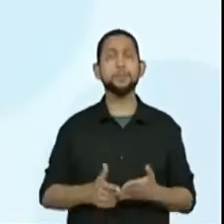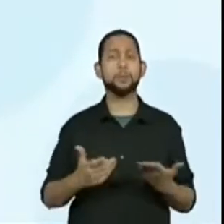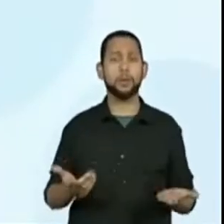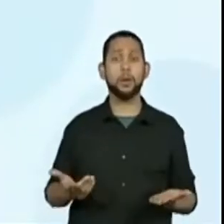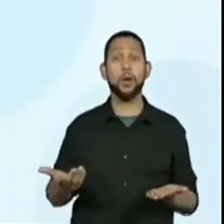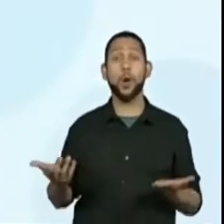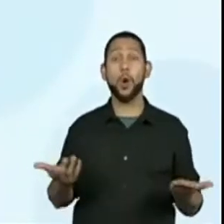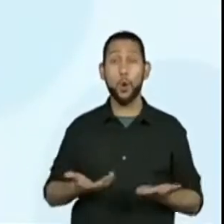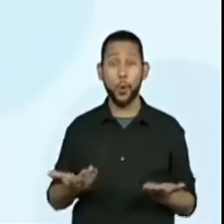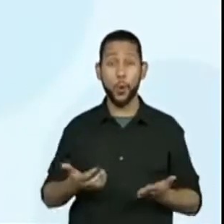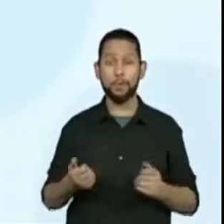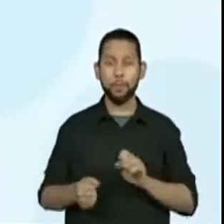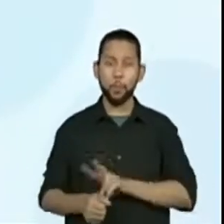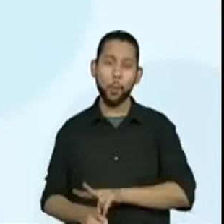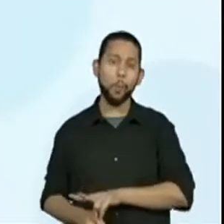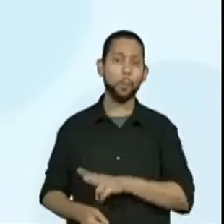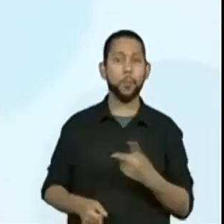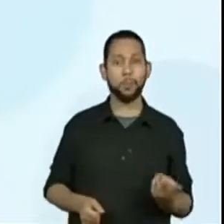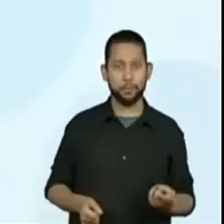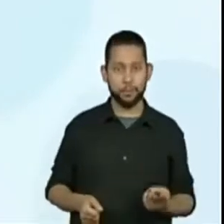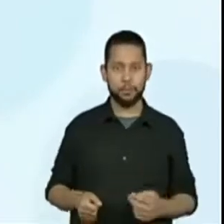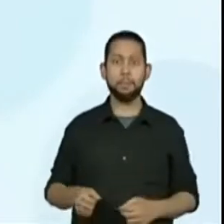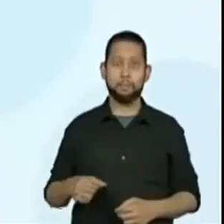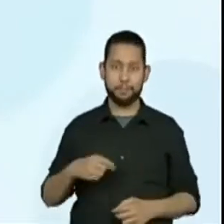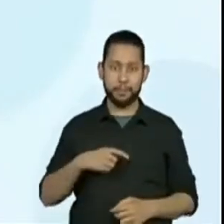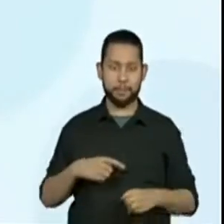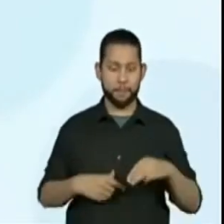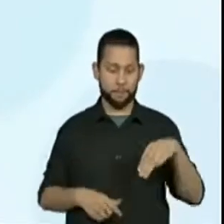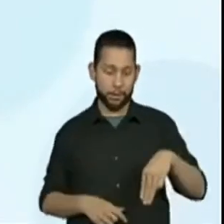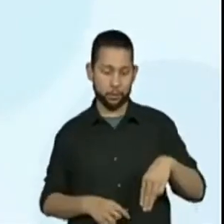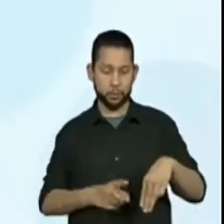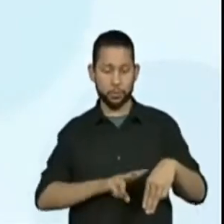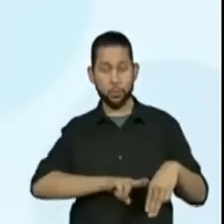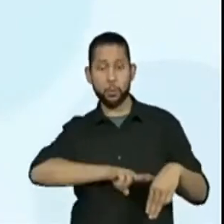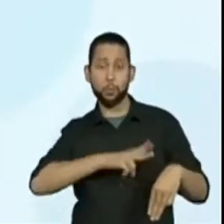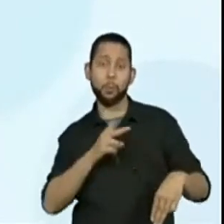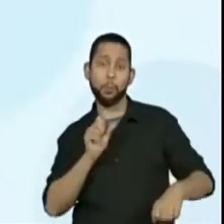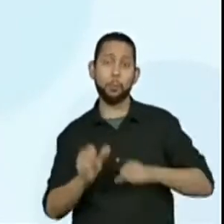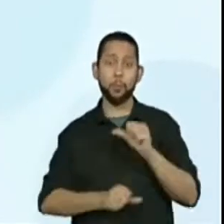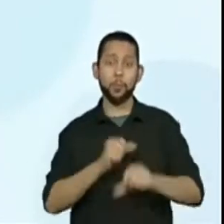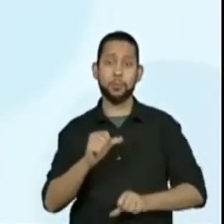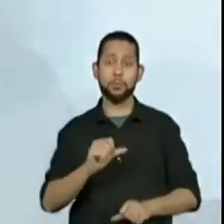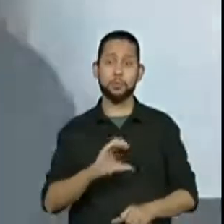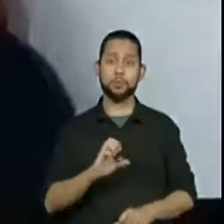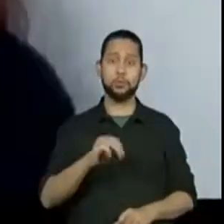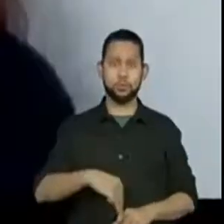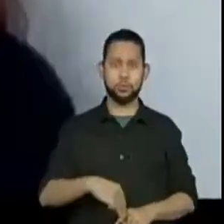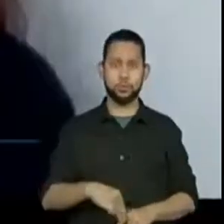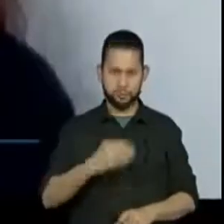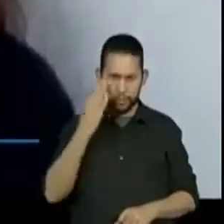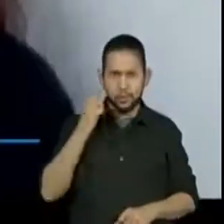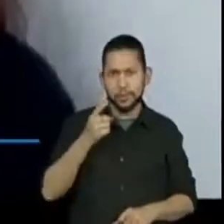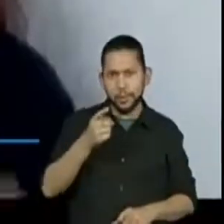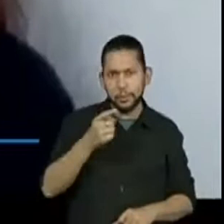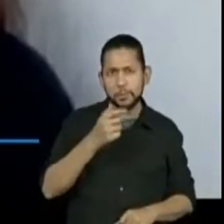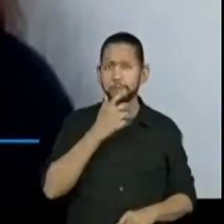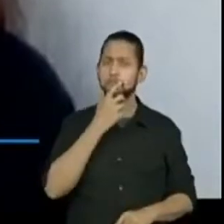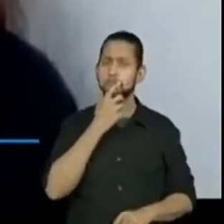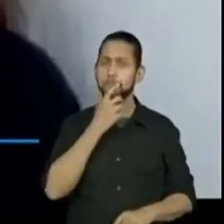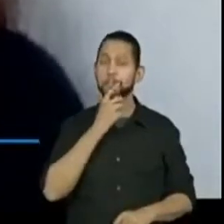vamos converter metro para centímetro. Criançada, escrevam aí para a